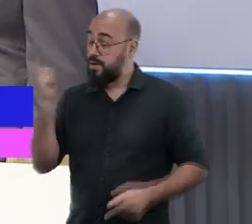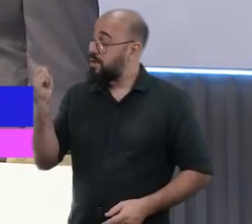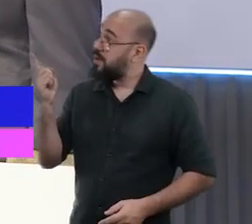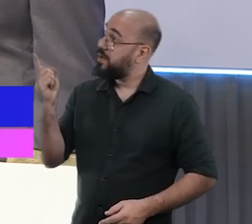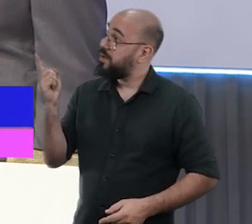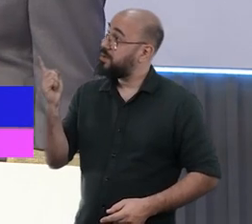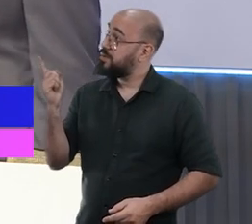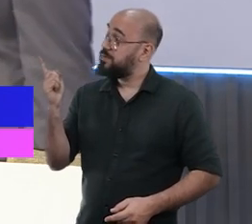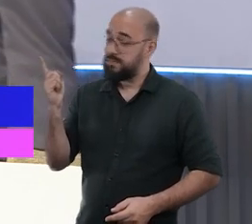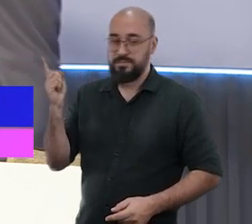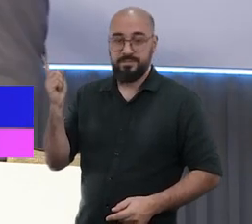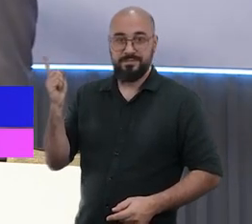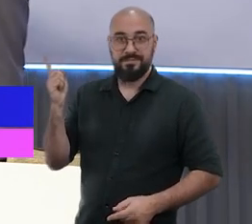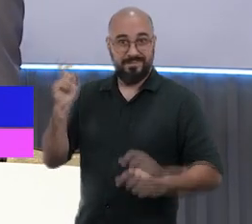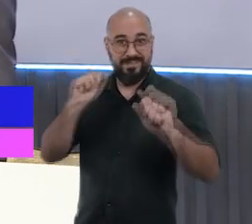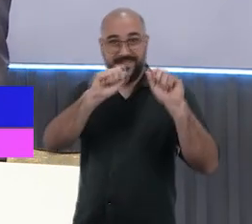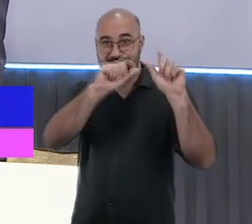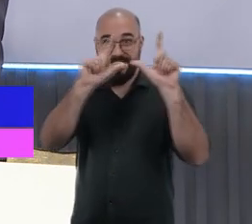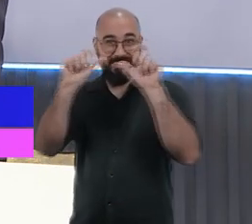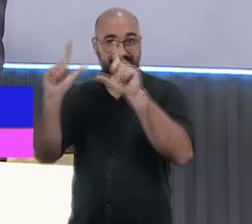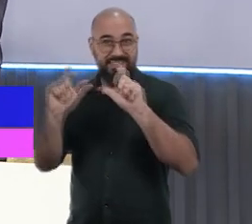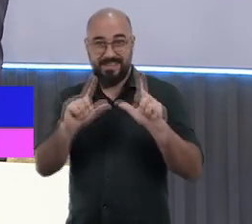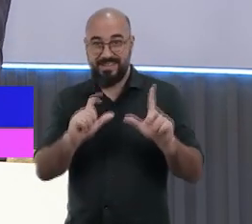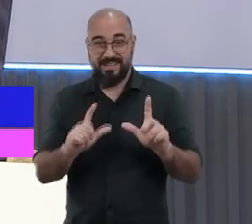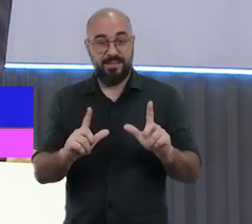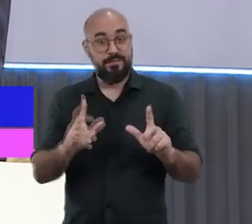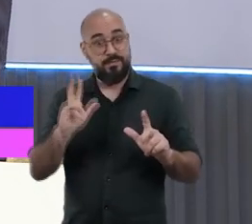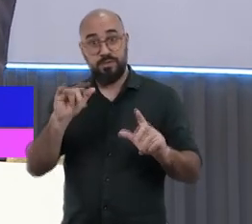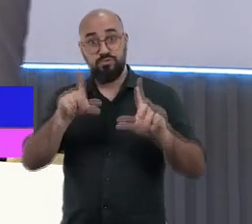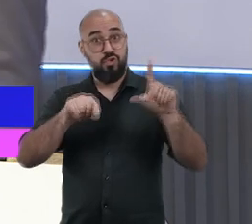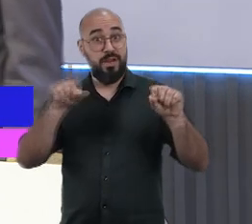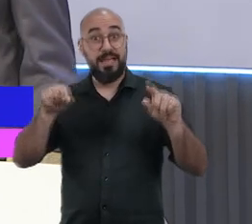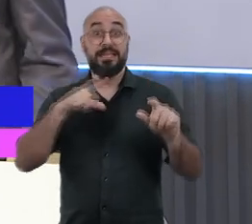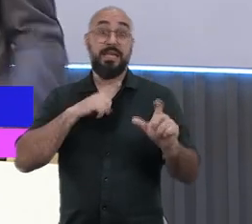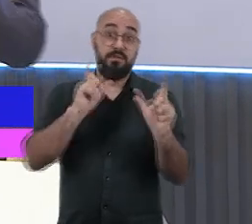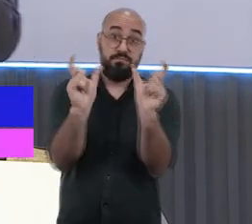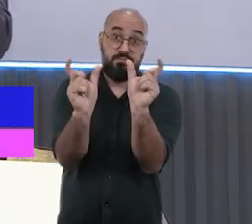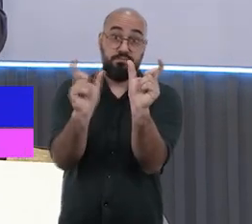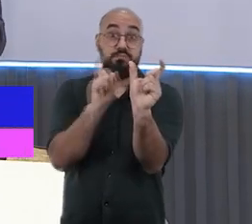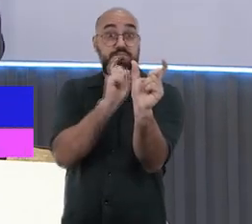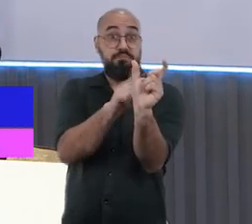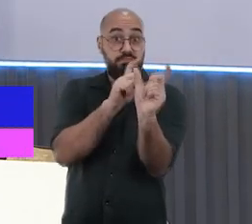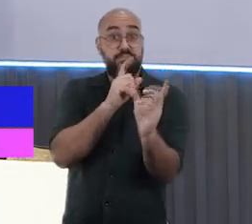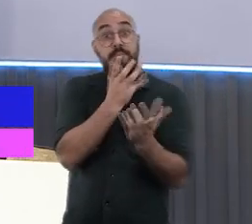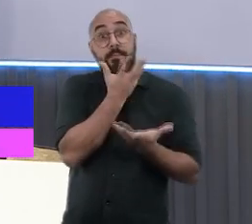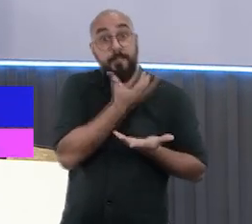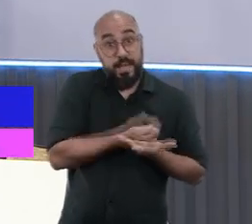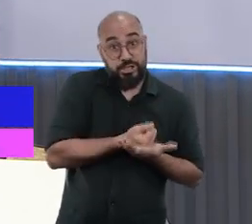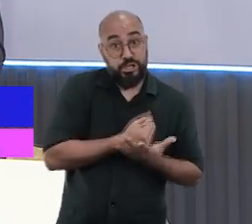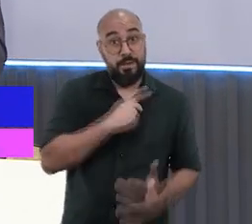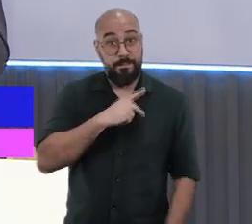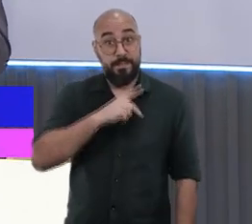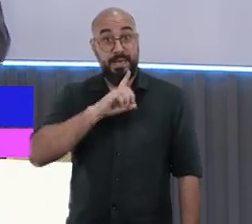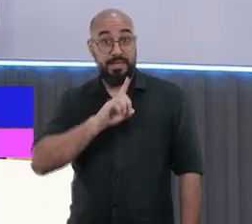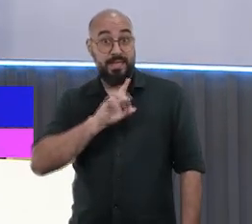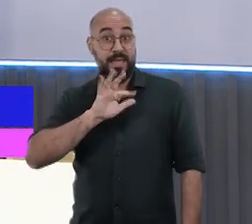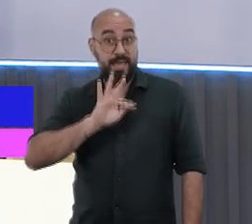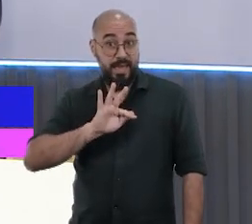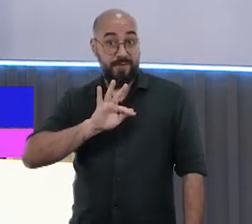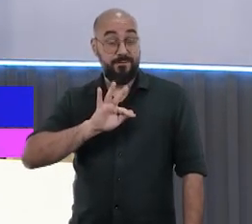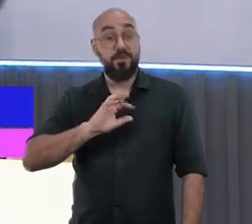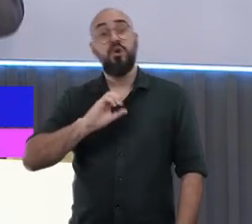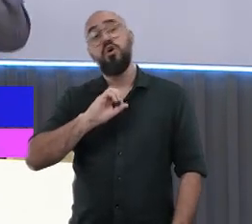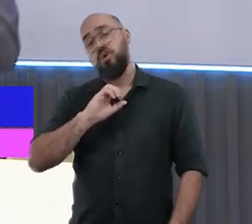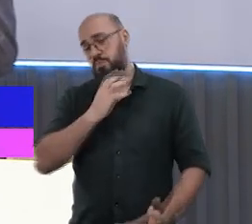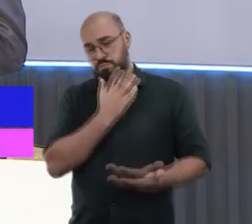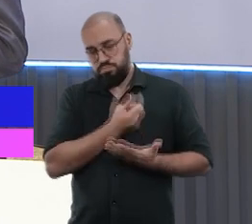página, na primeira coluna, a revista Esperança Eu Creio. Você escolhe e tem 2 opções. Você pode baixar em PDF, vai ter esse